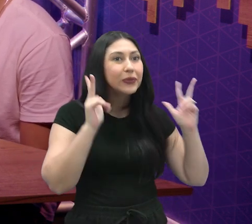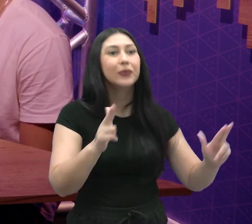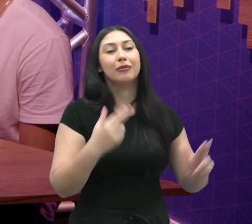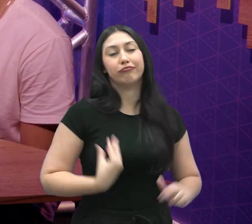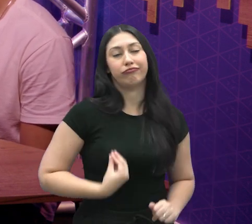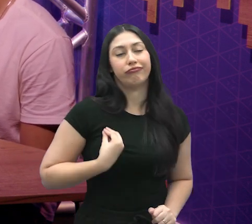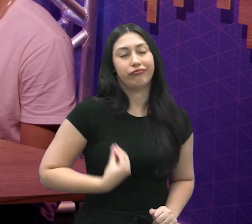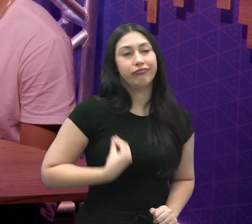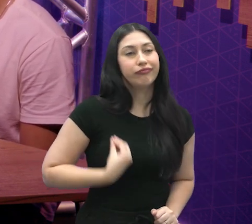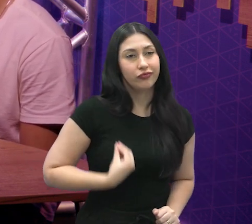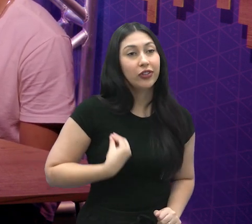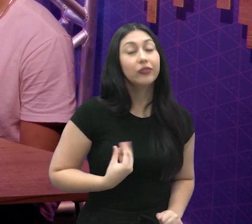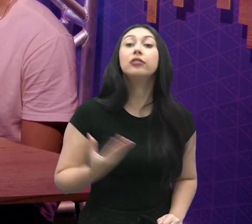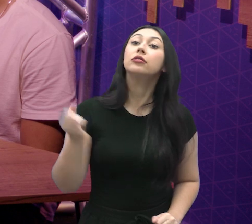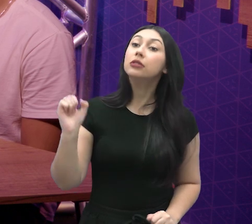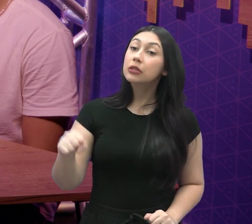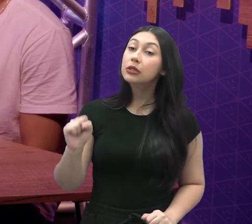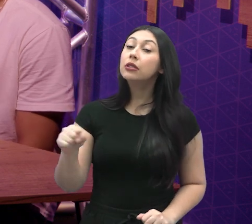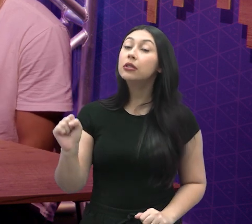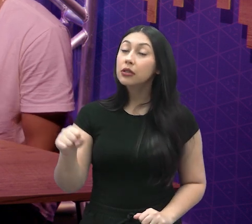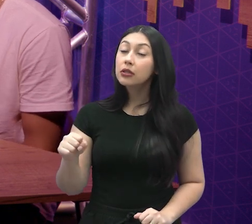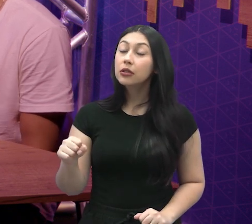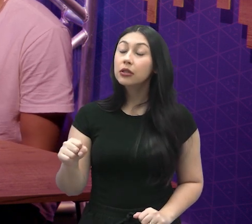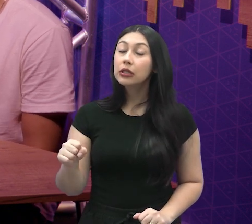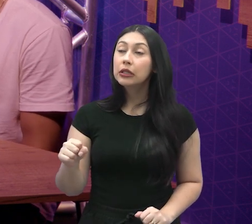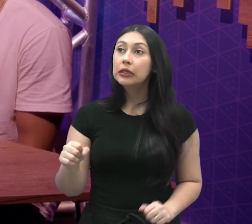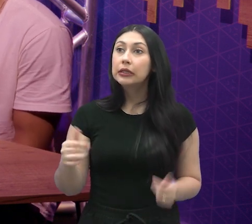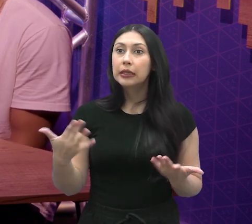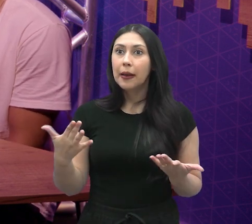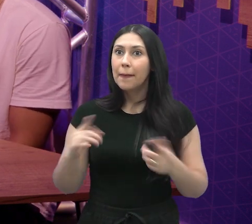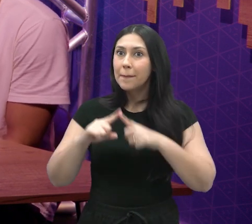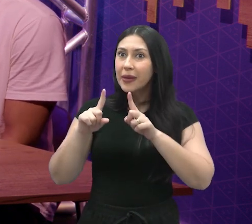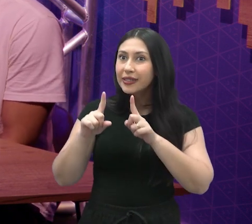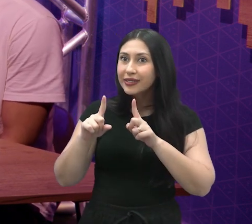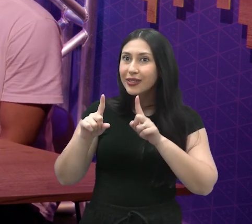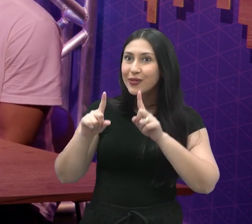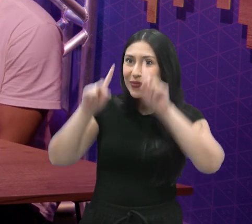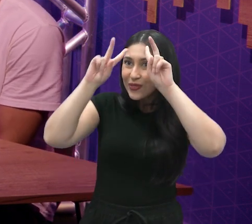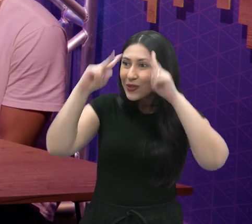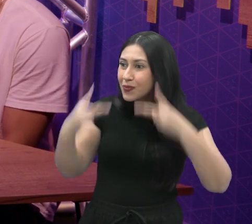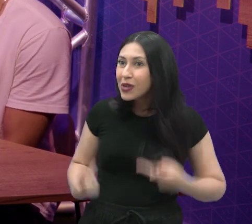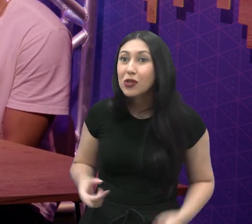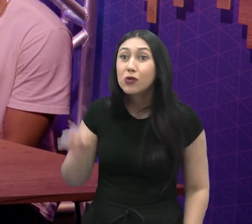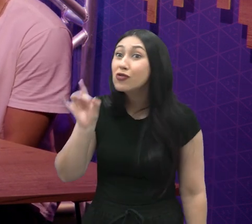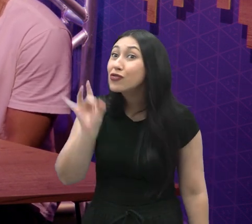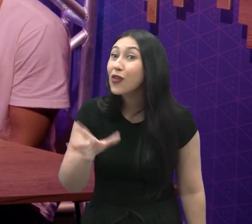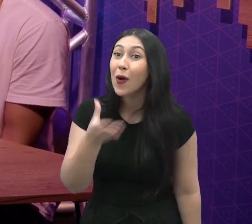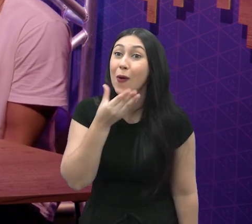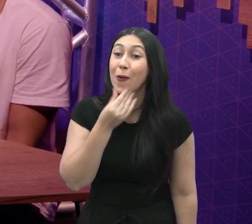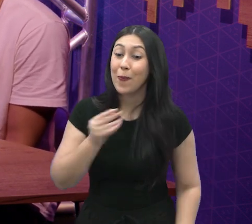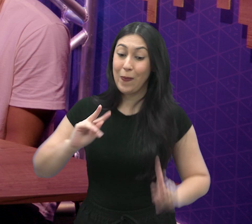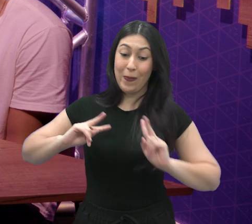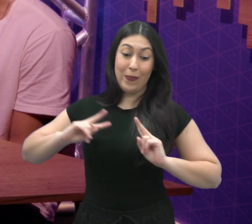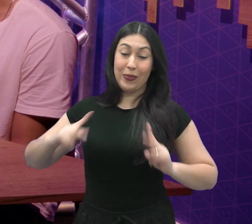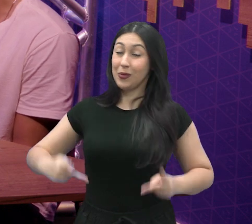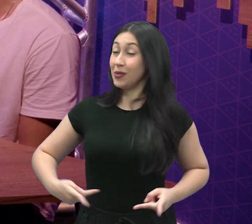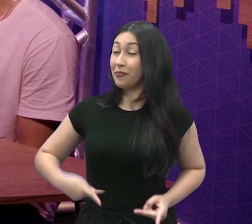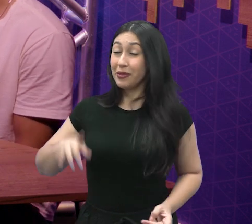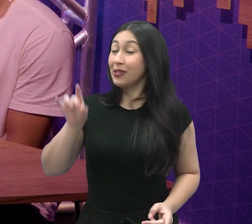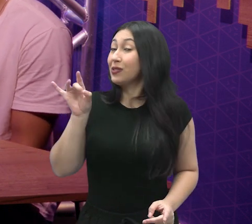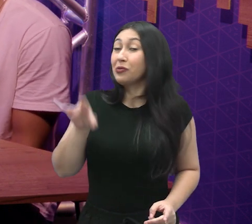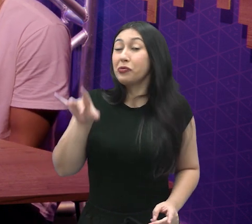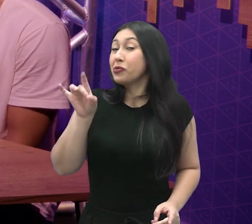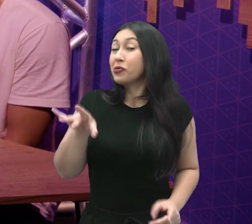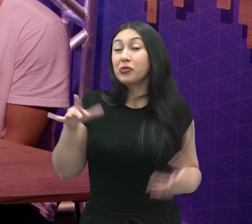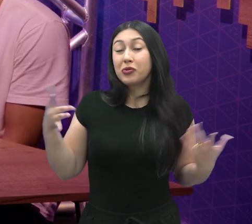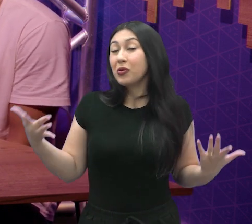na mesma época, né? Exatamente. E a gente não, entendeu? A gente só tem a gente agora